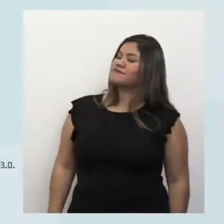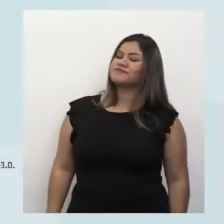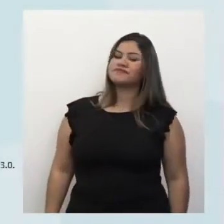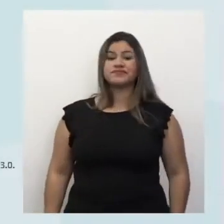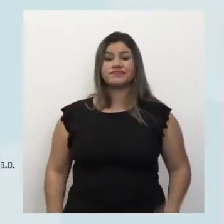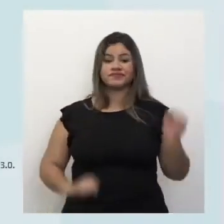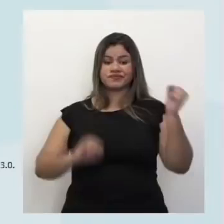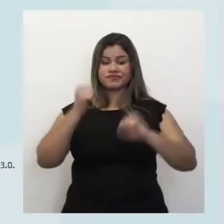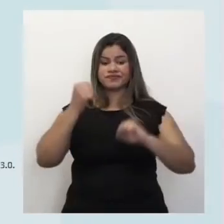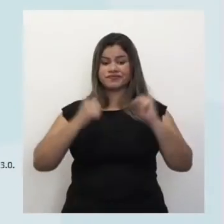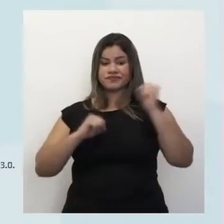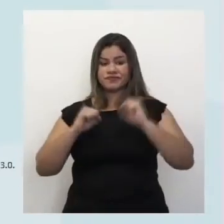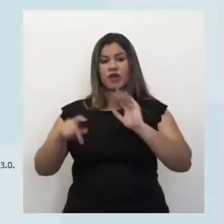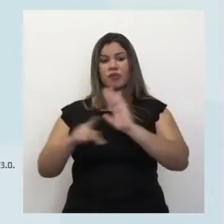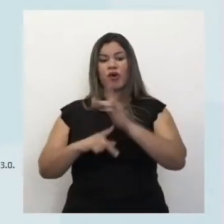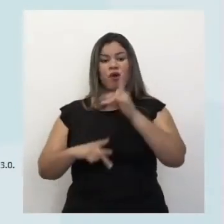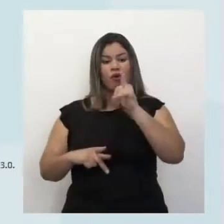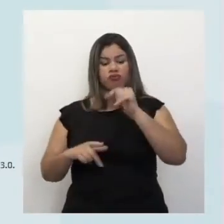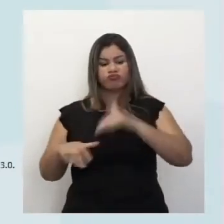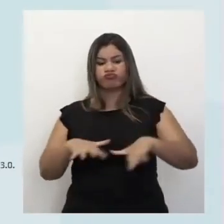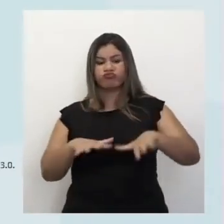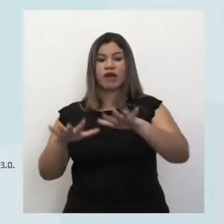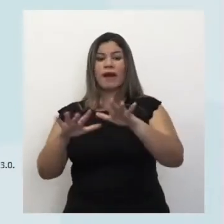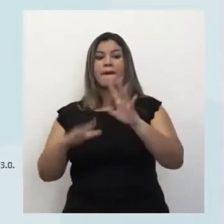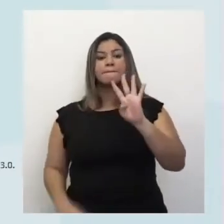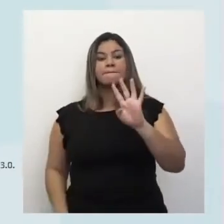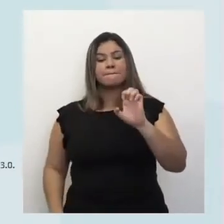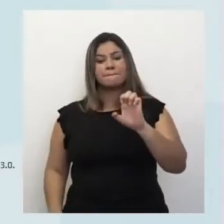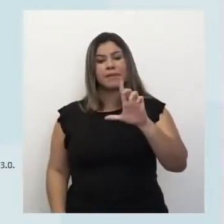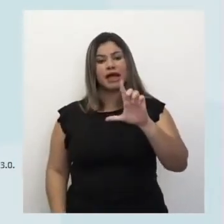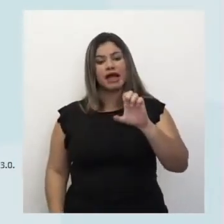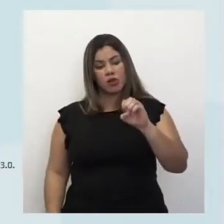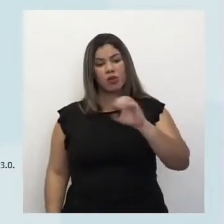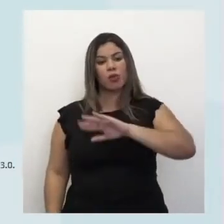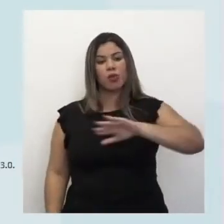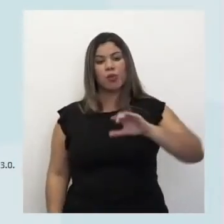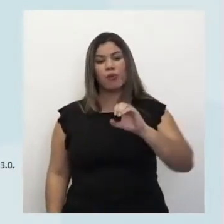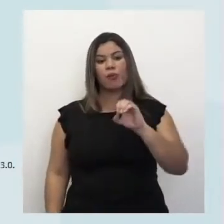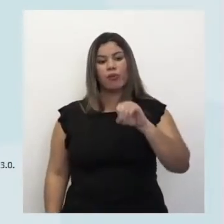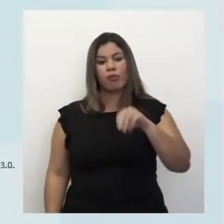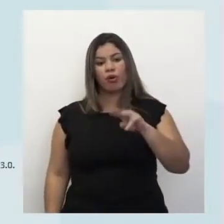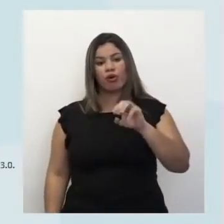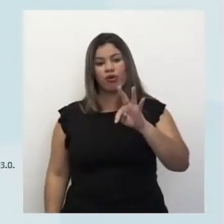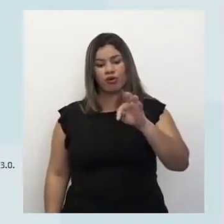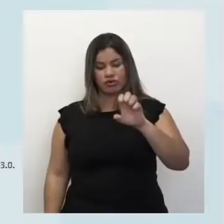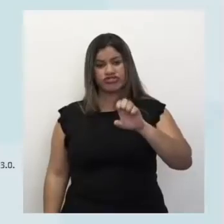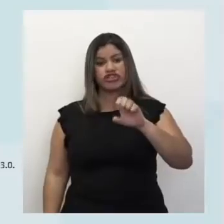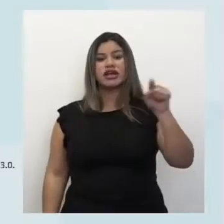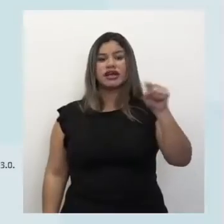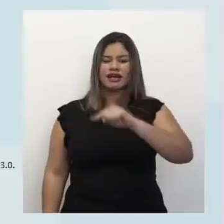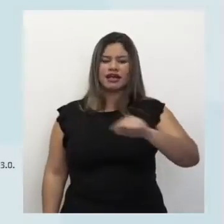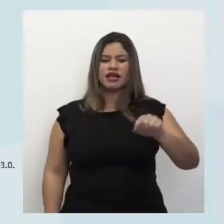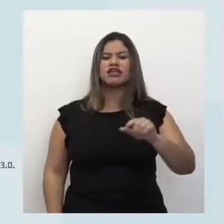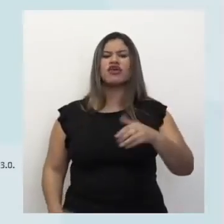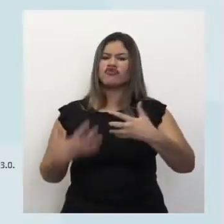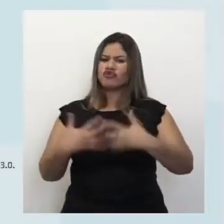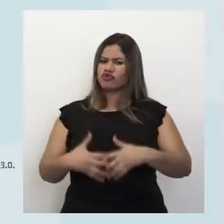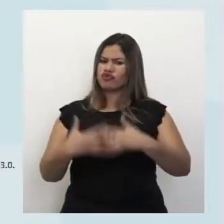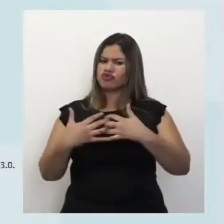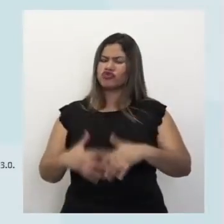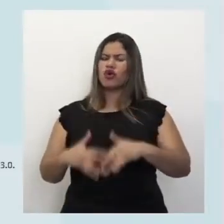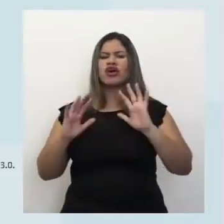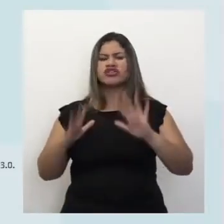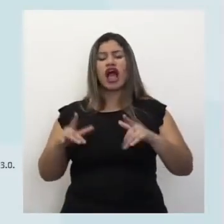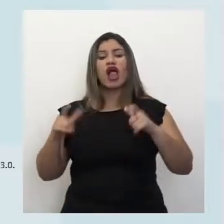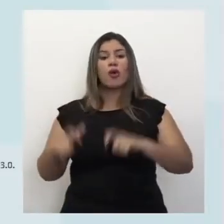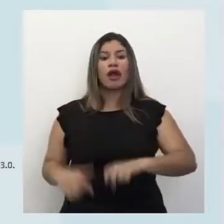hidrelétrica de Belo Monte, tá? Né, que, se eu não me engano, já estão funcionando algumas turbinas lá na região